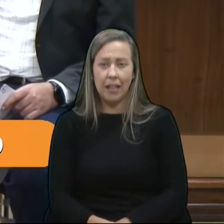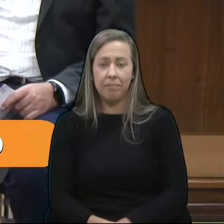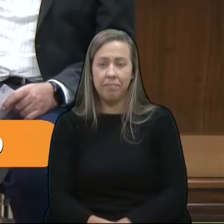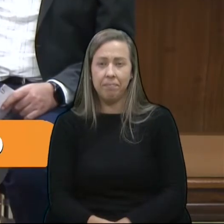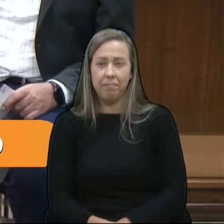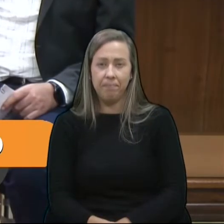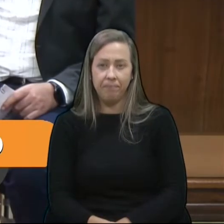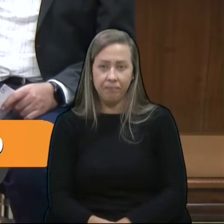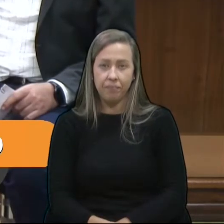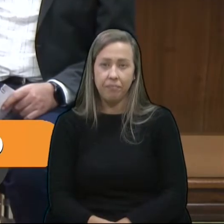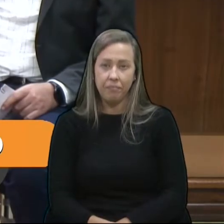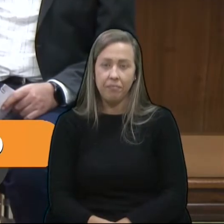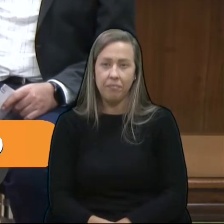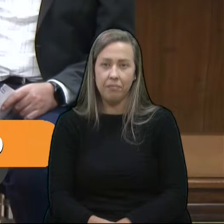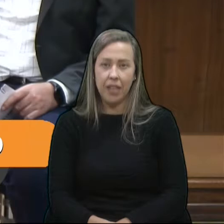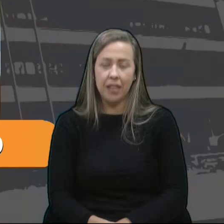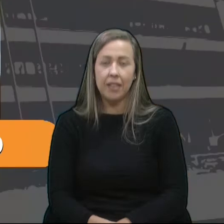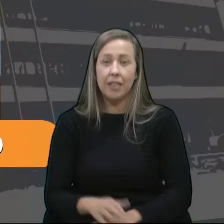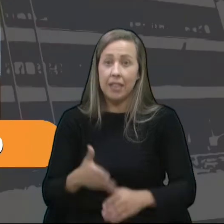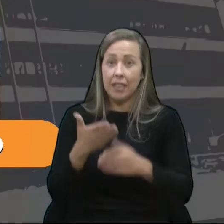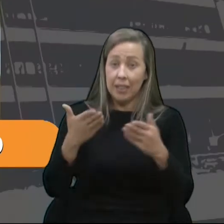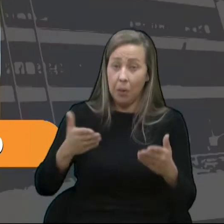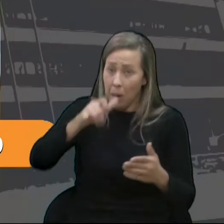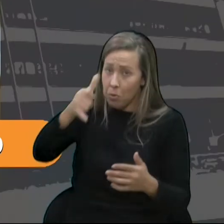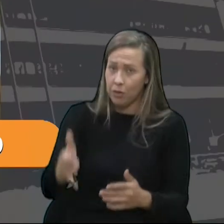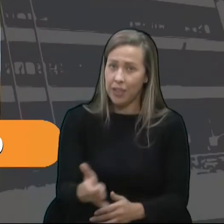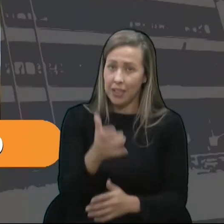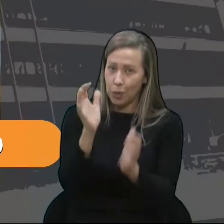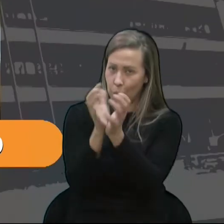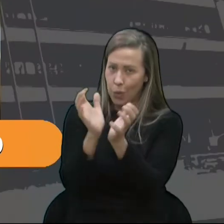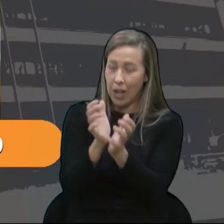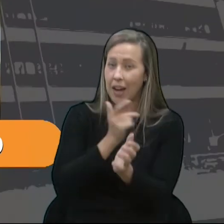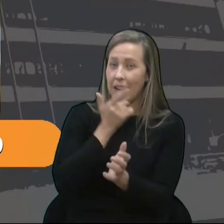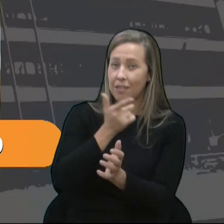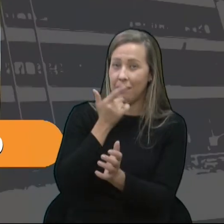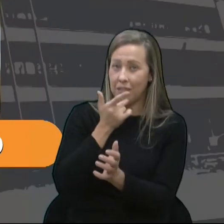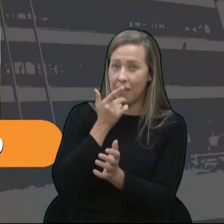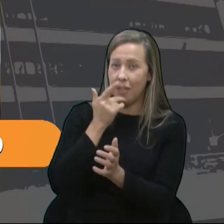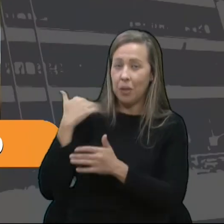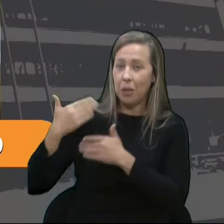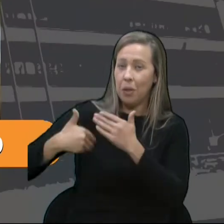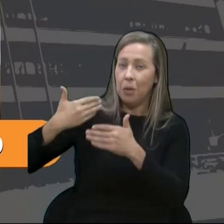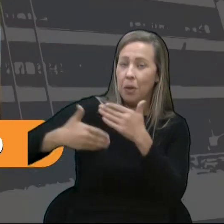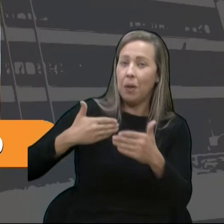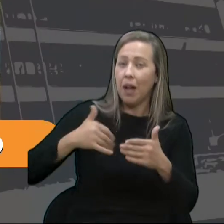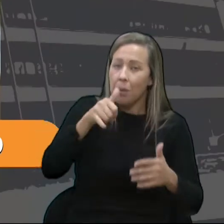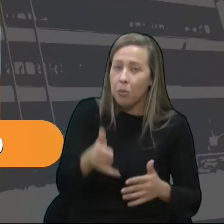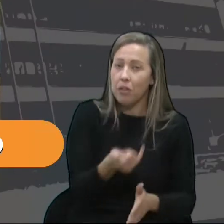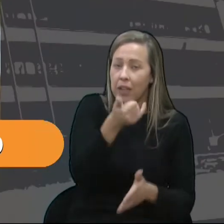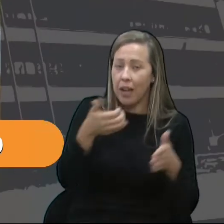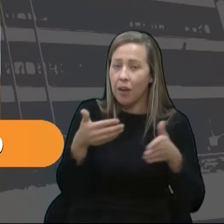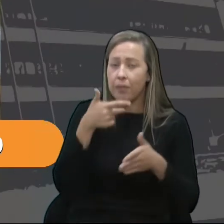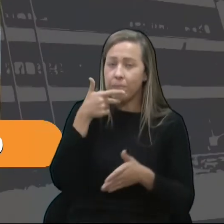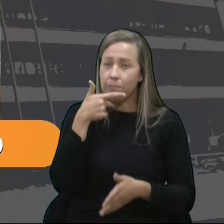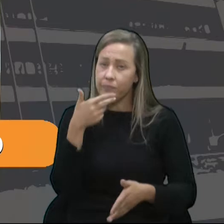Então, pegando carona no que os colegas vieram trazendo na sequência da minha primeira fala,